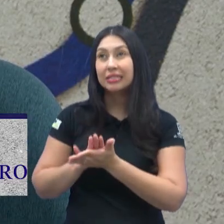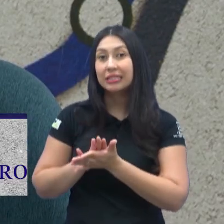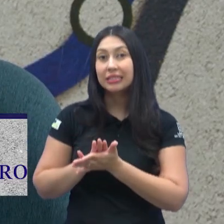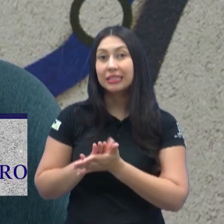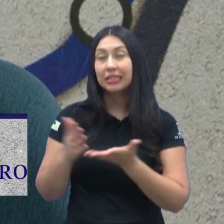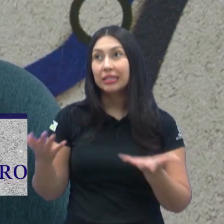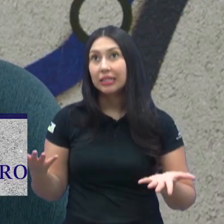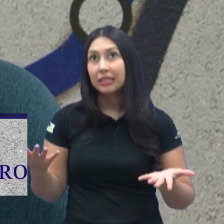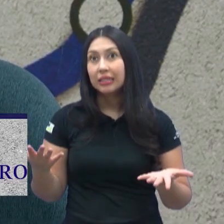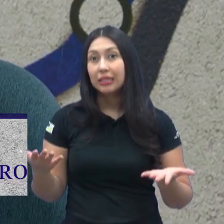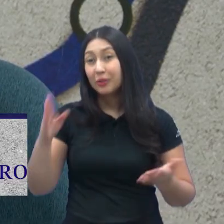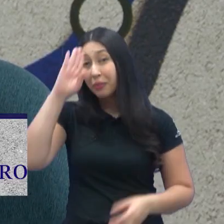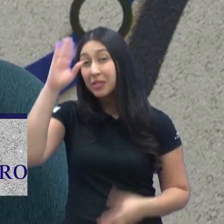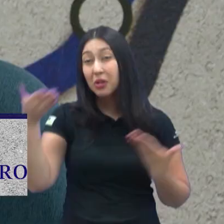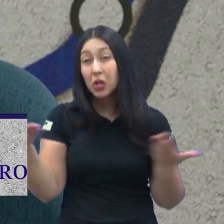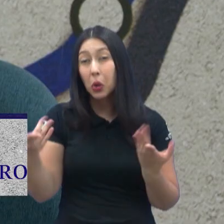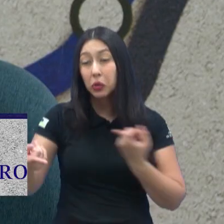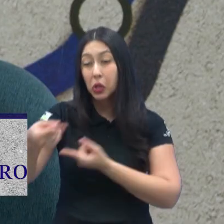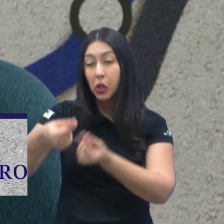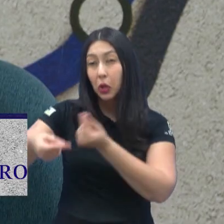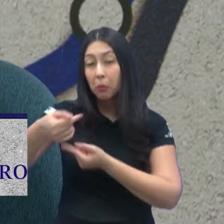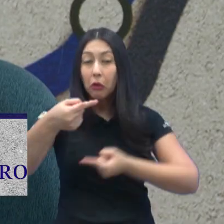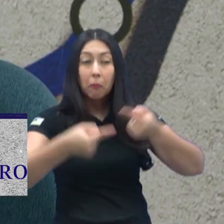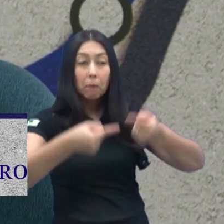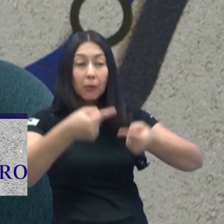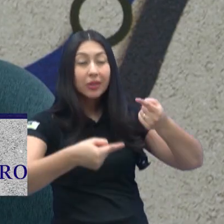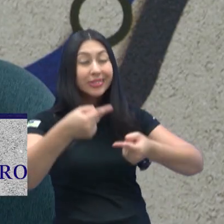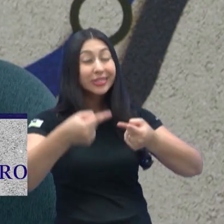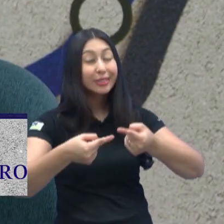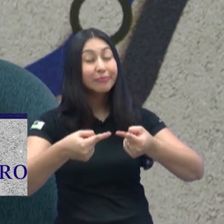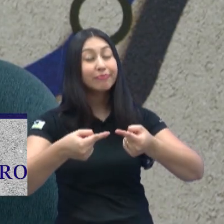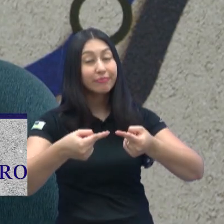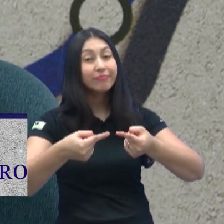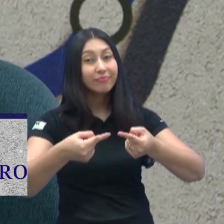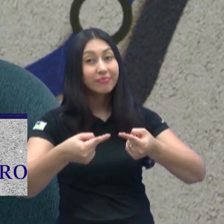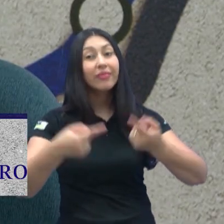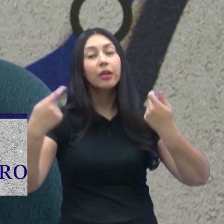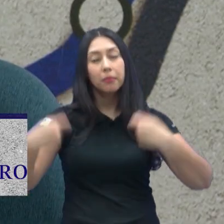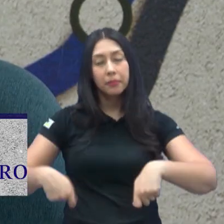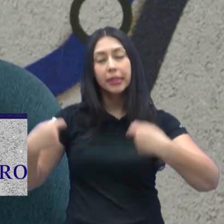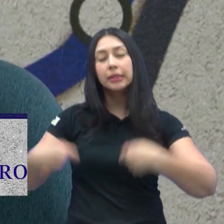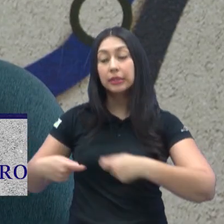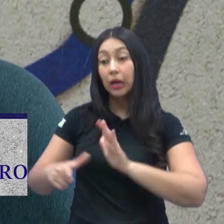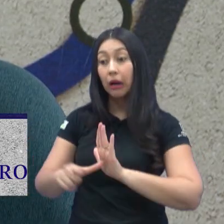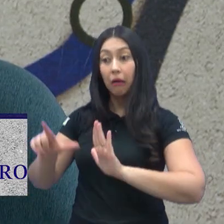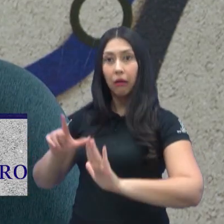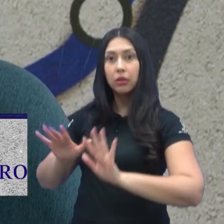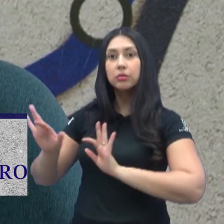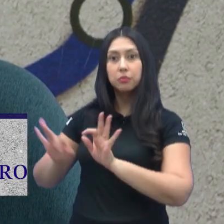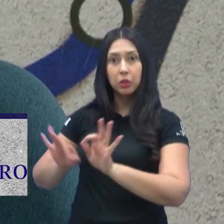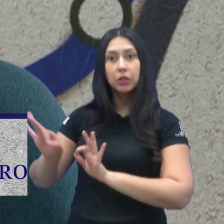situação mundial que a gente se encontra, tanto política quanto financeira, acho que mais do que nunca a gente precisa se planejar e